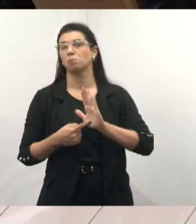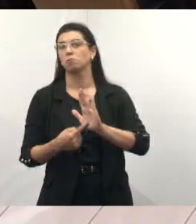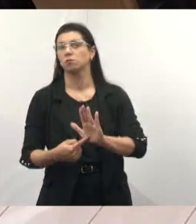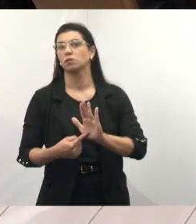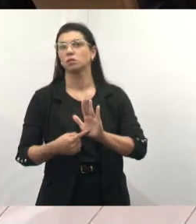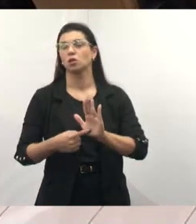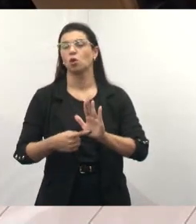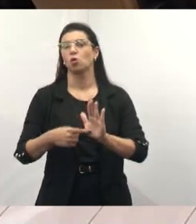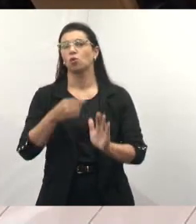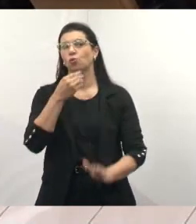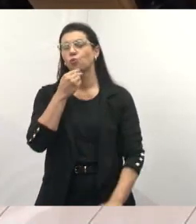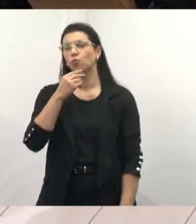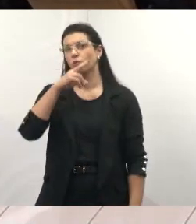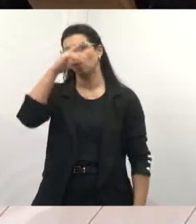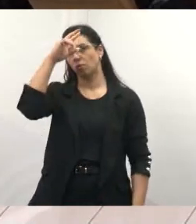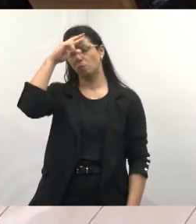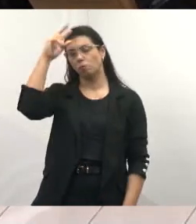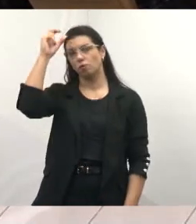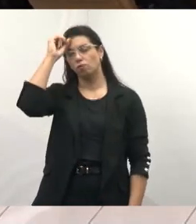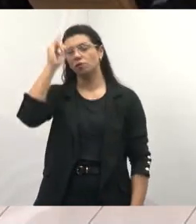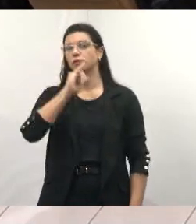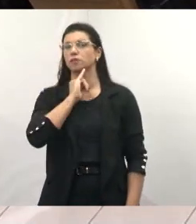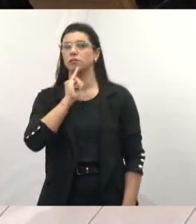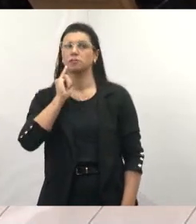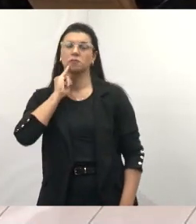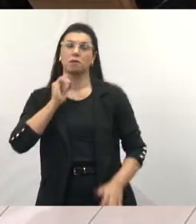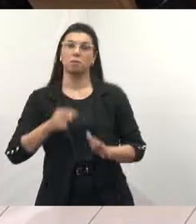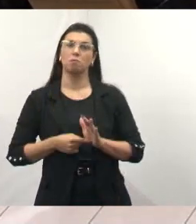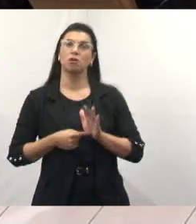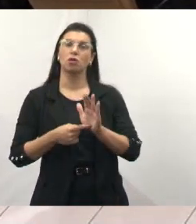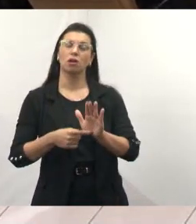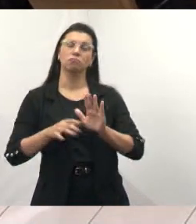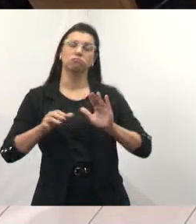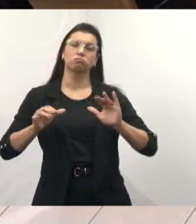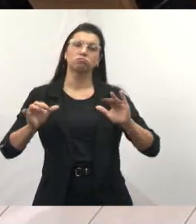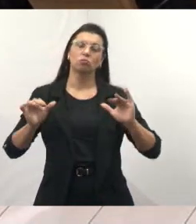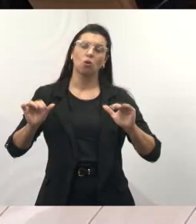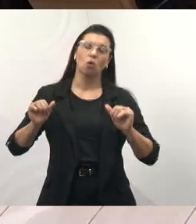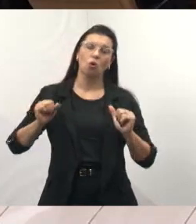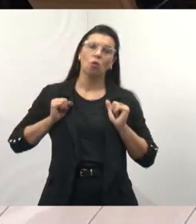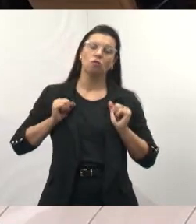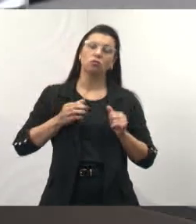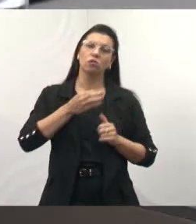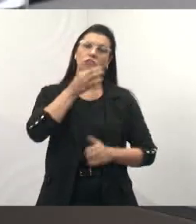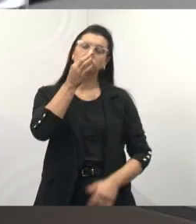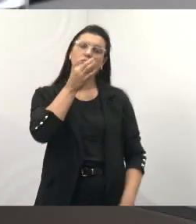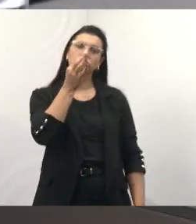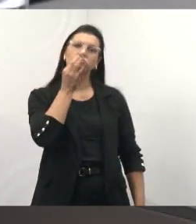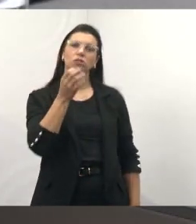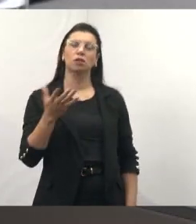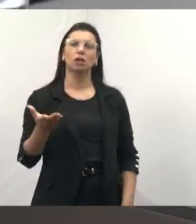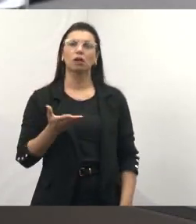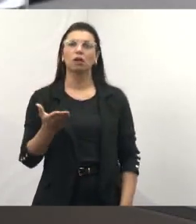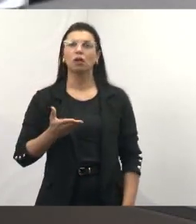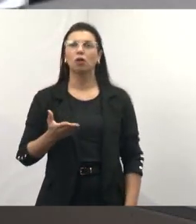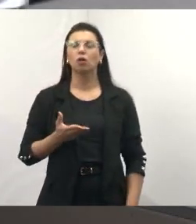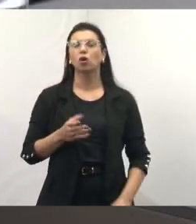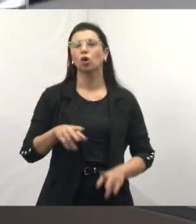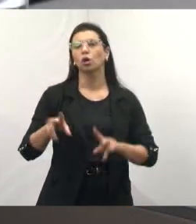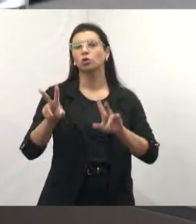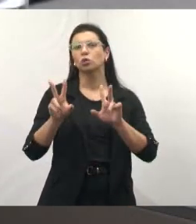do prefeito Isaías Santana e fico muito confortável aqui em opinar, né, com